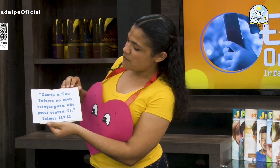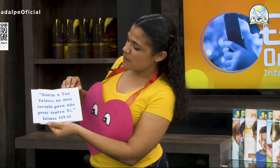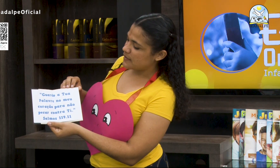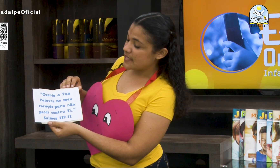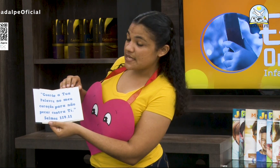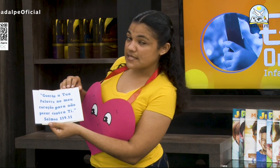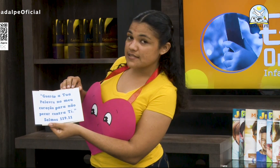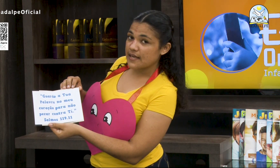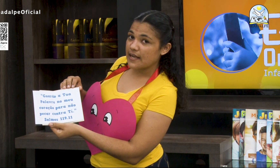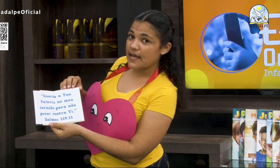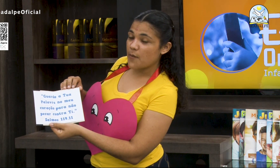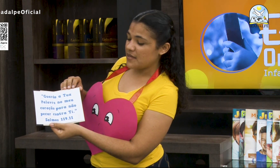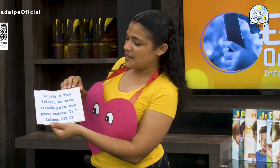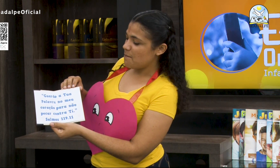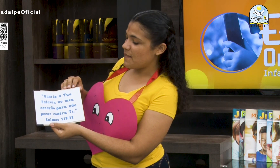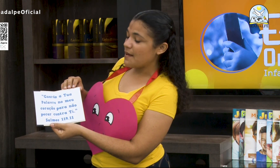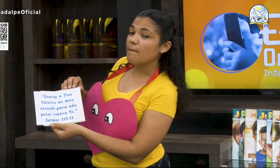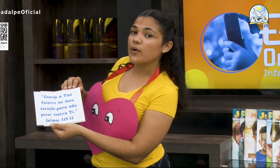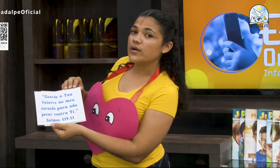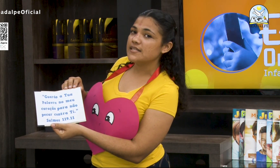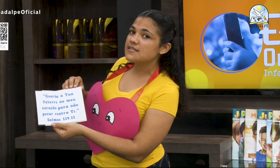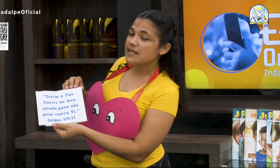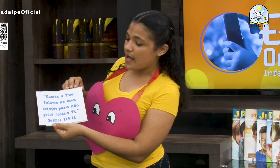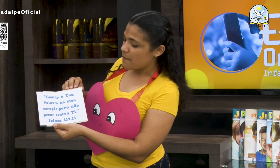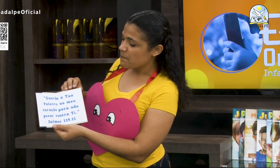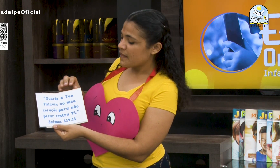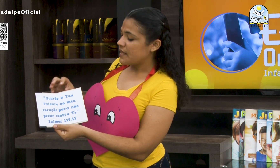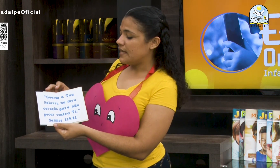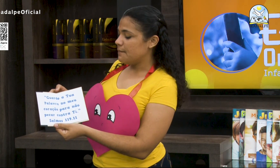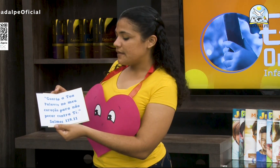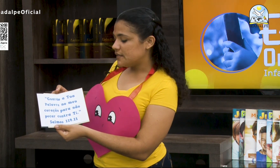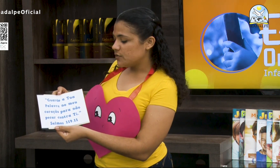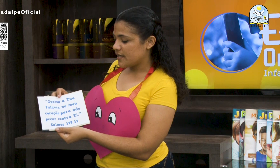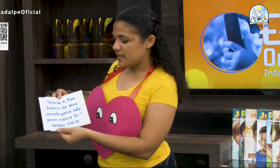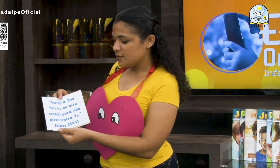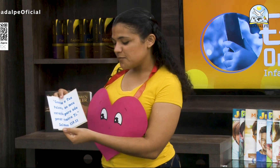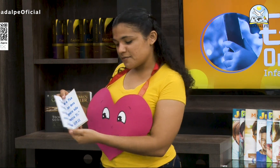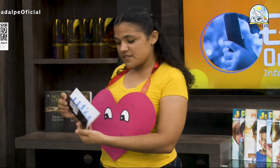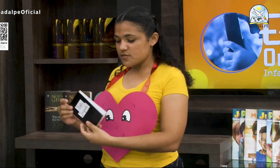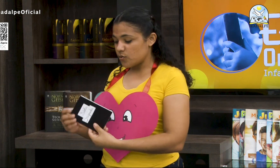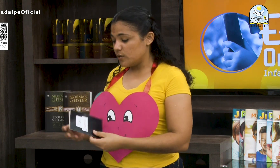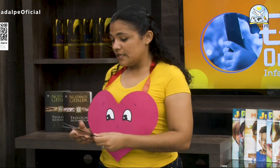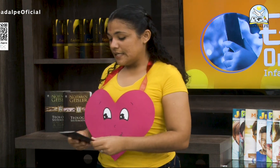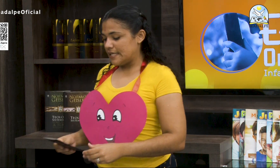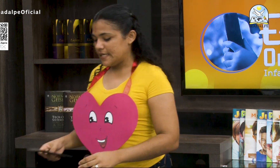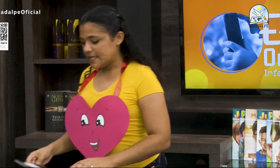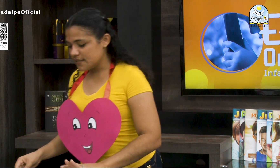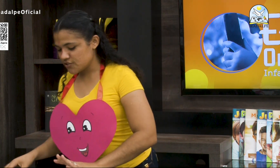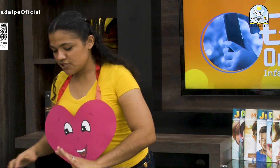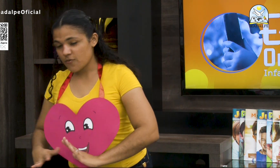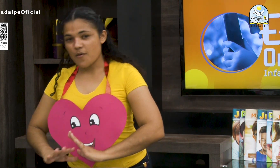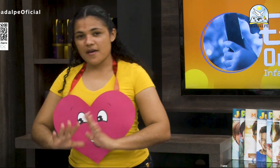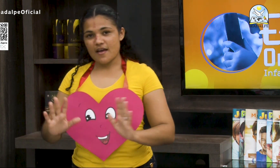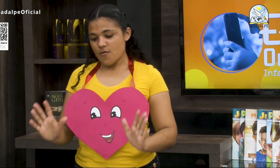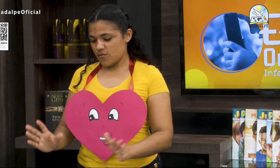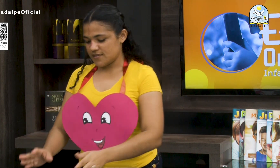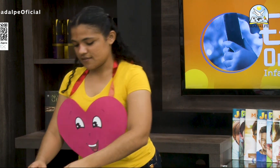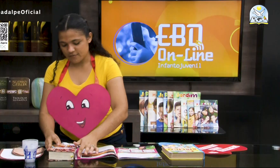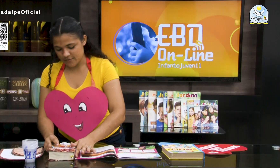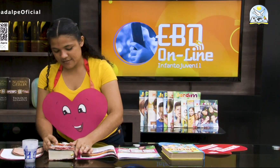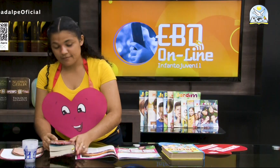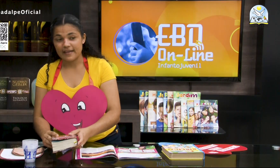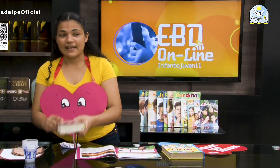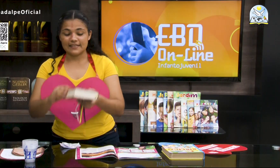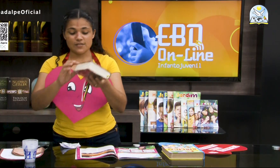aqui é uma forma da criança ela realmente memorizar. Lembrando, querido professor, que antes de qualquer